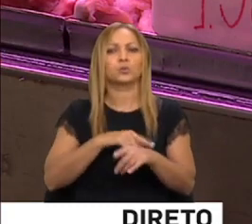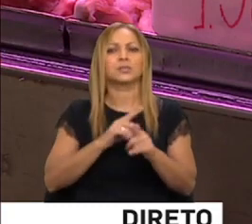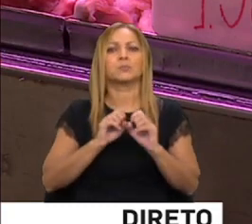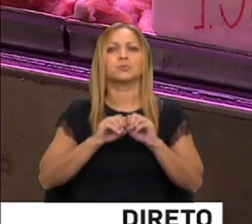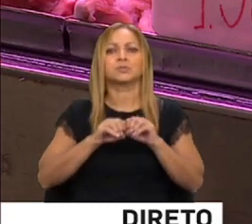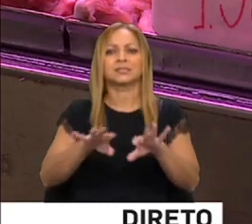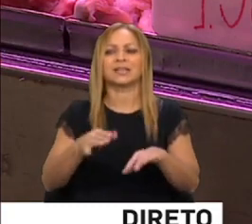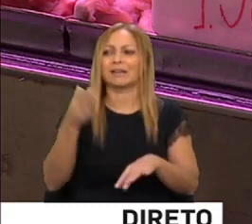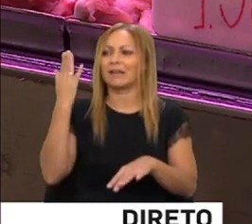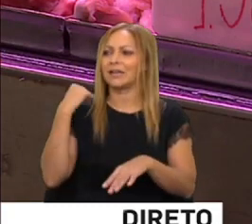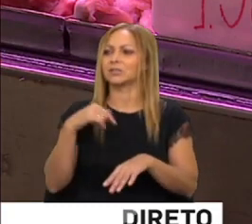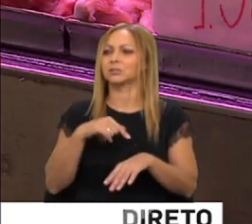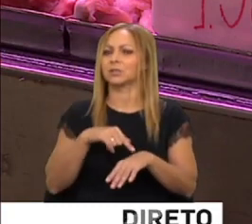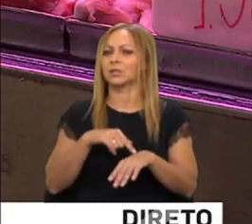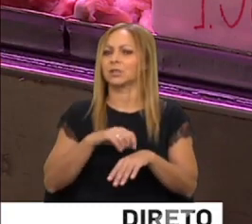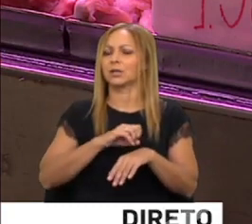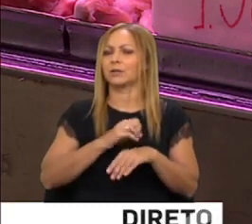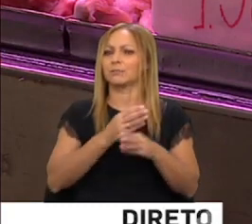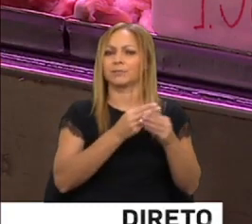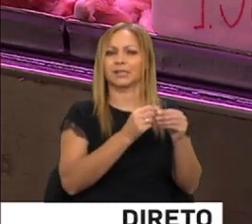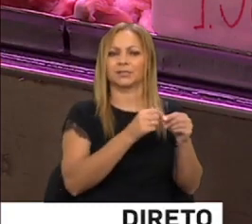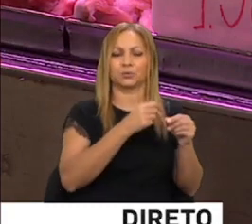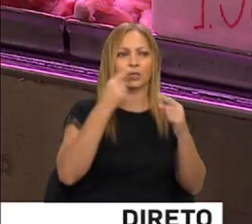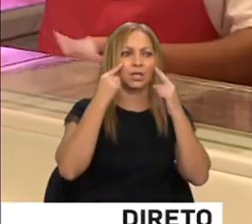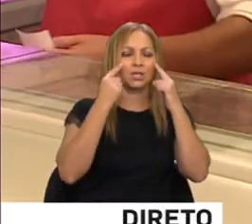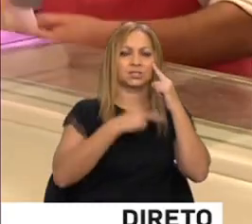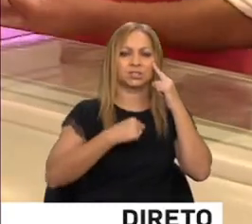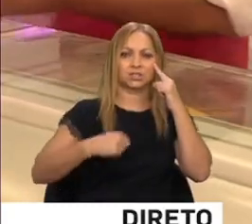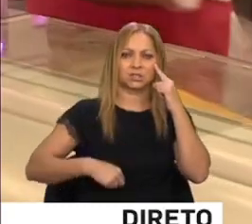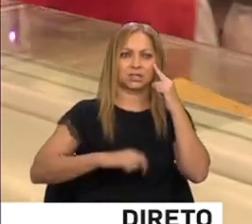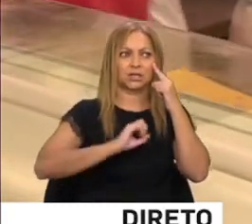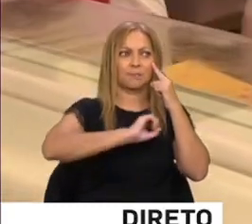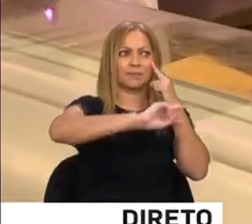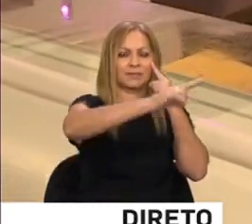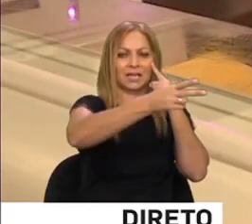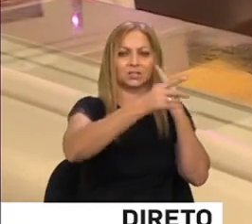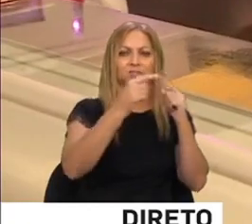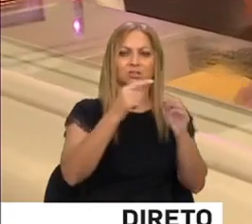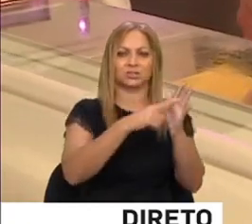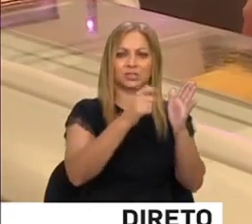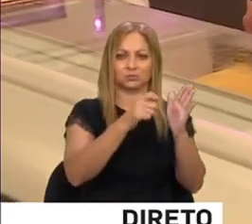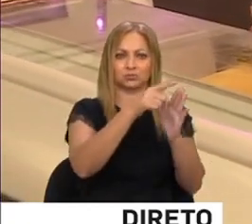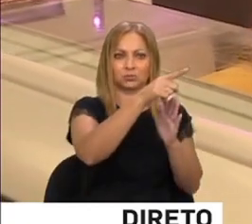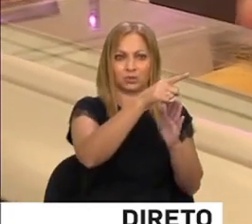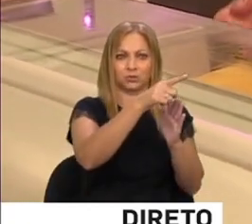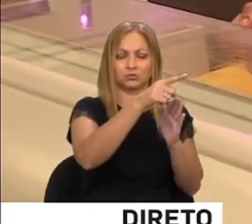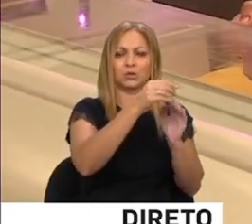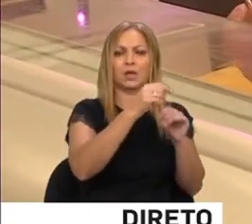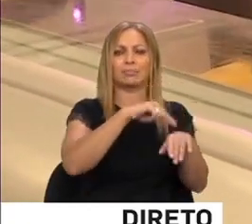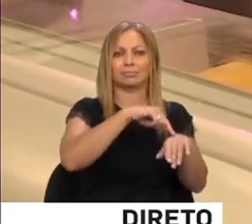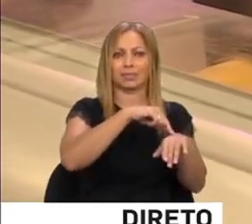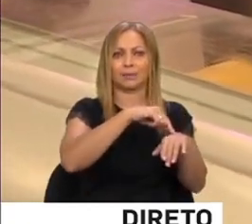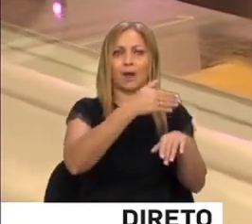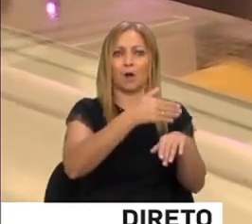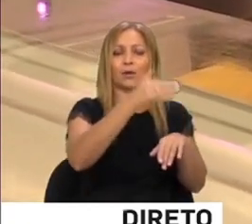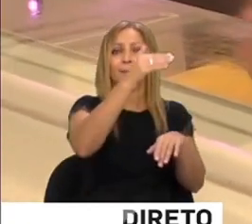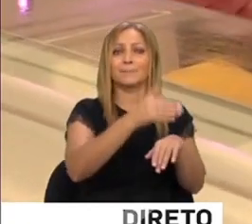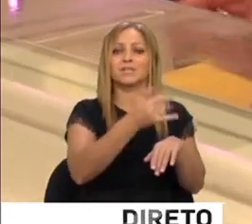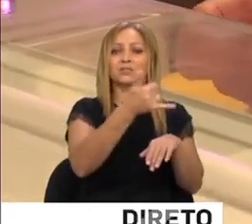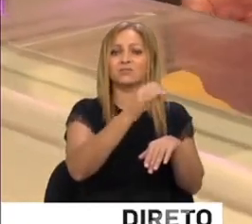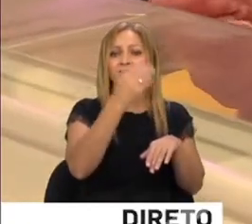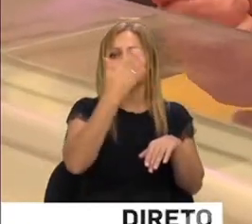que demorava por exemplo enviar mercadoria da china para os Estados Unidos já baixou cerca de 20 dias nos últimos